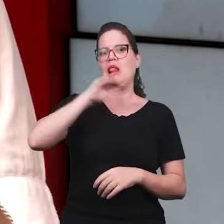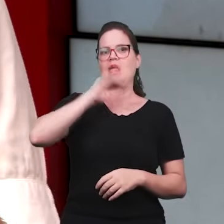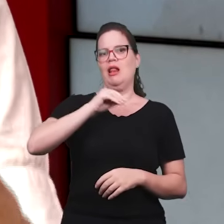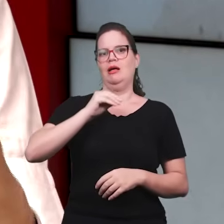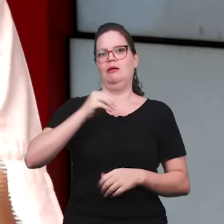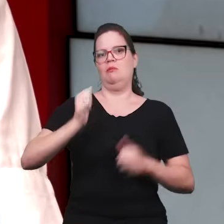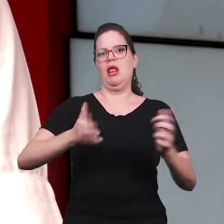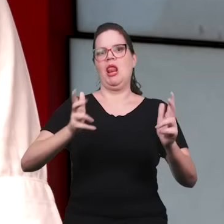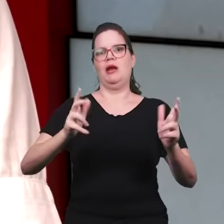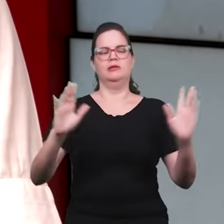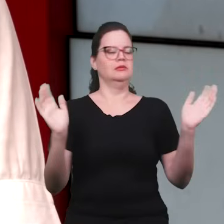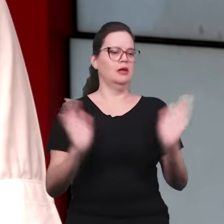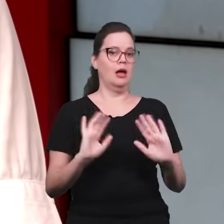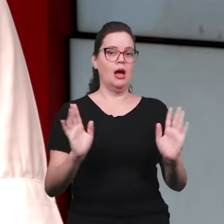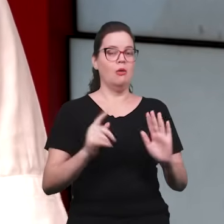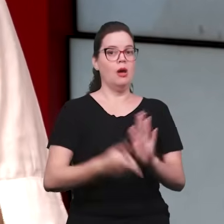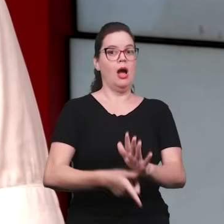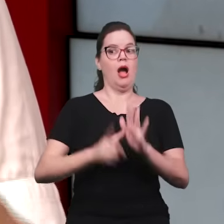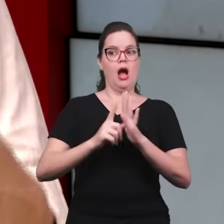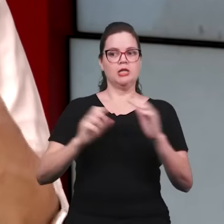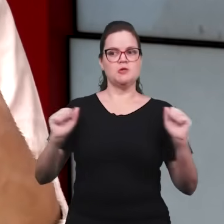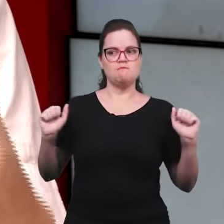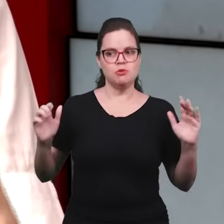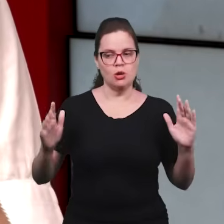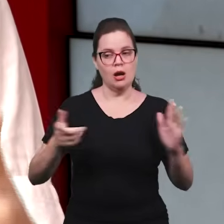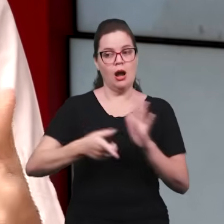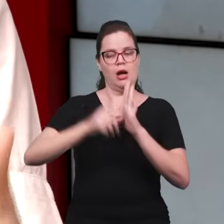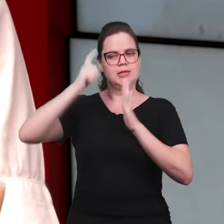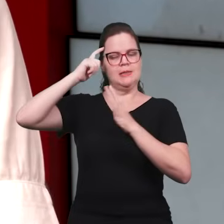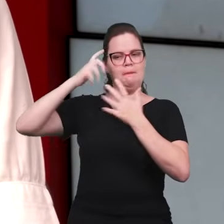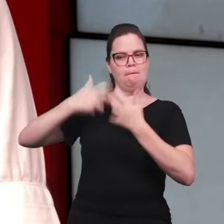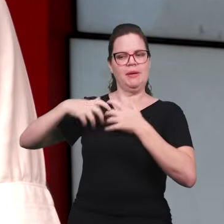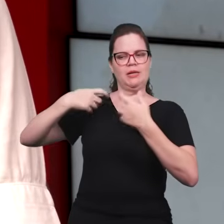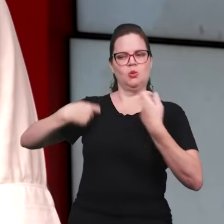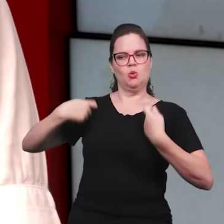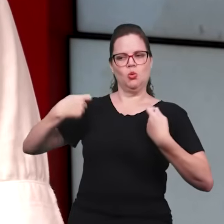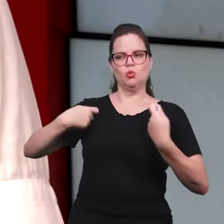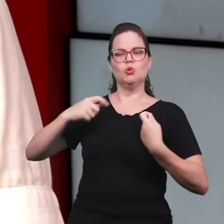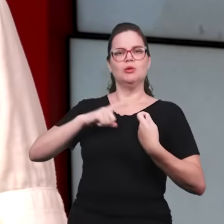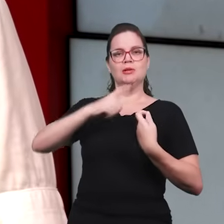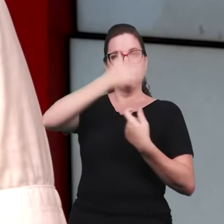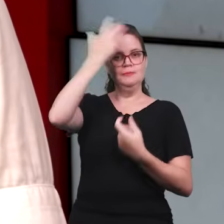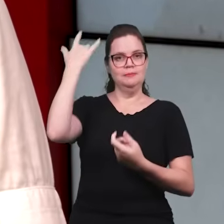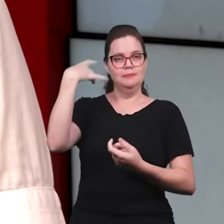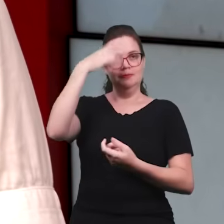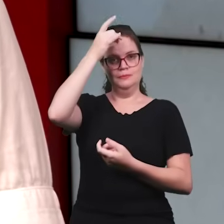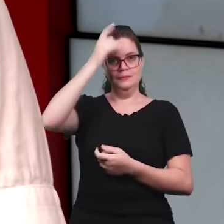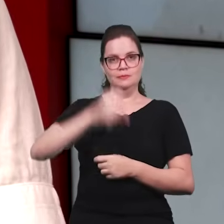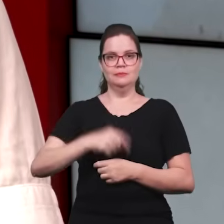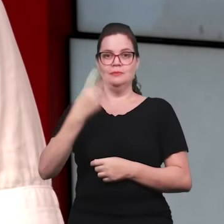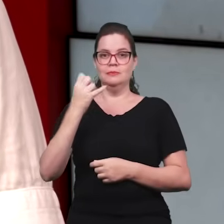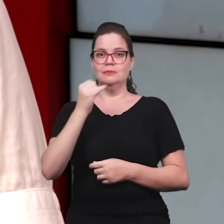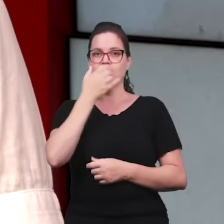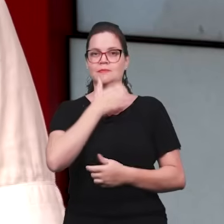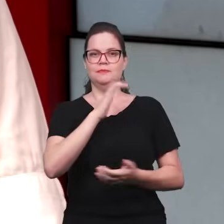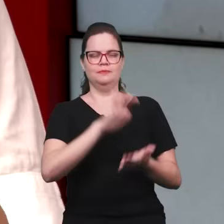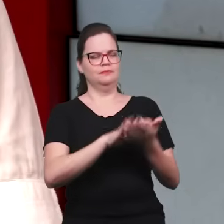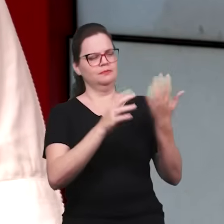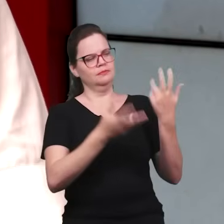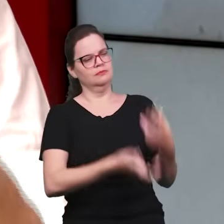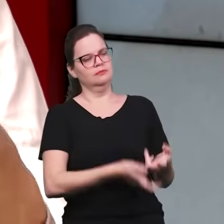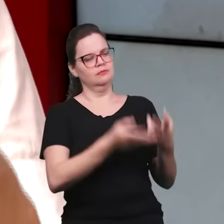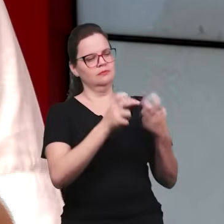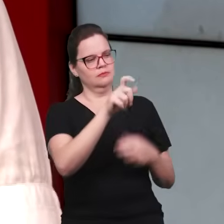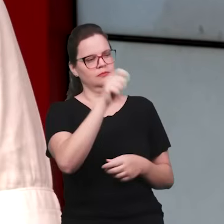ela pensa antes de agir, ela é controlada pelo Espírito Santo. Então, quando o marido percebe que